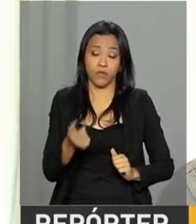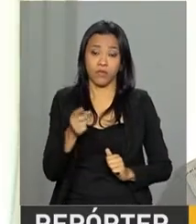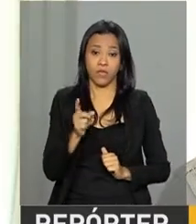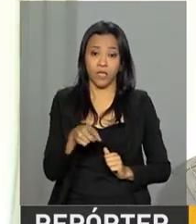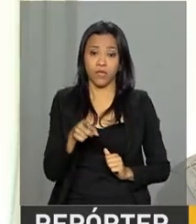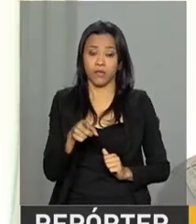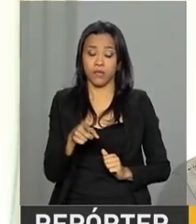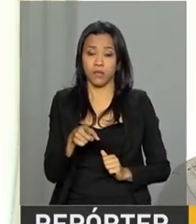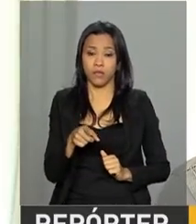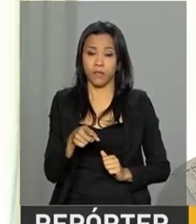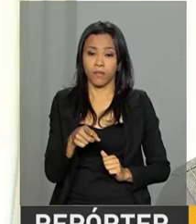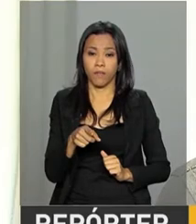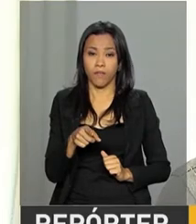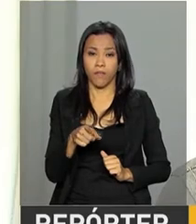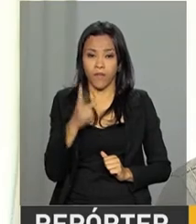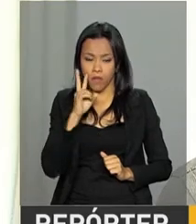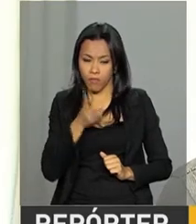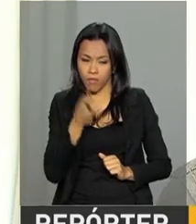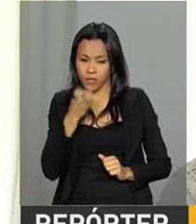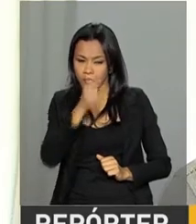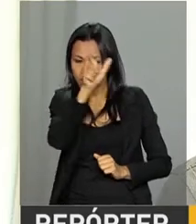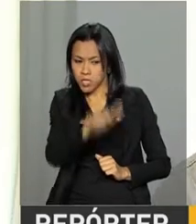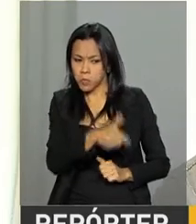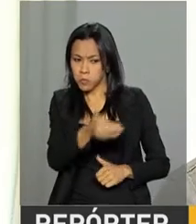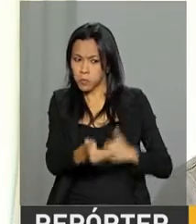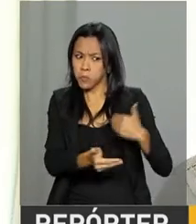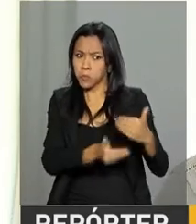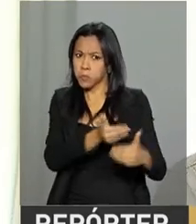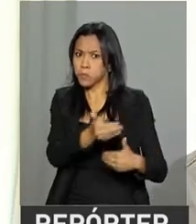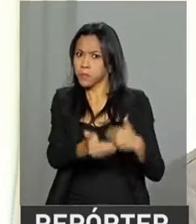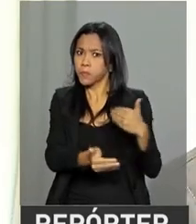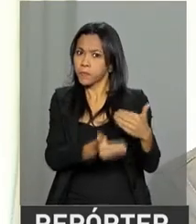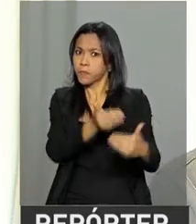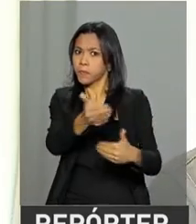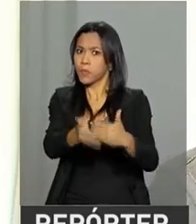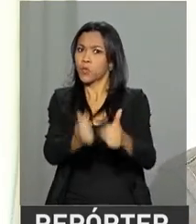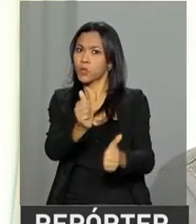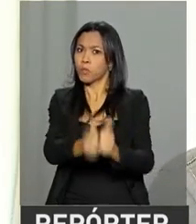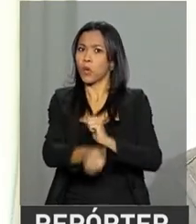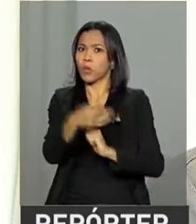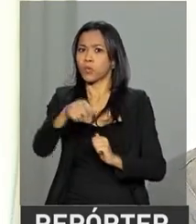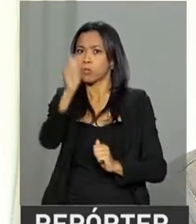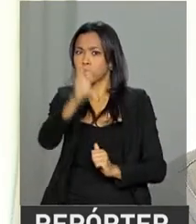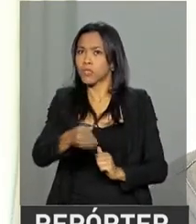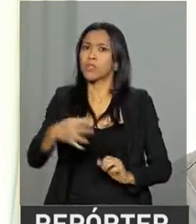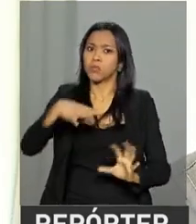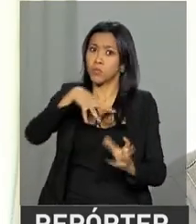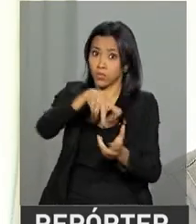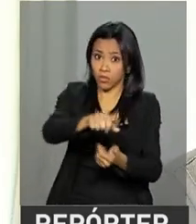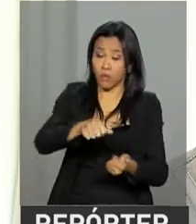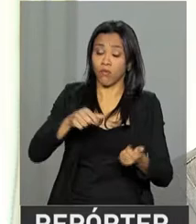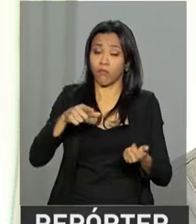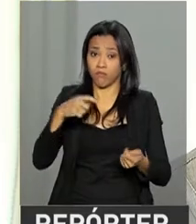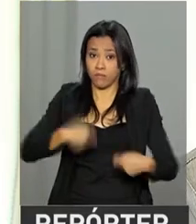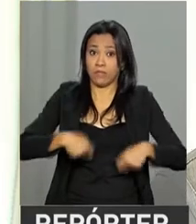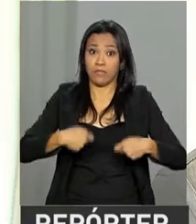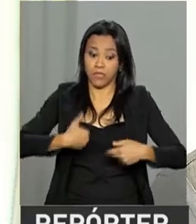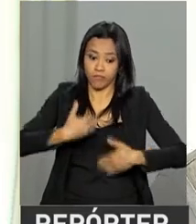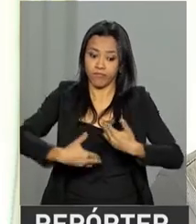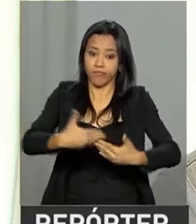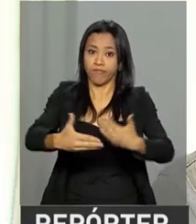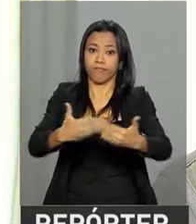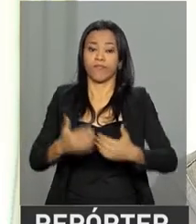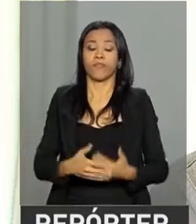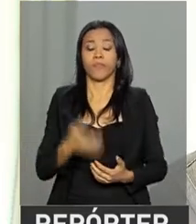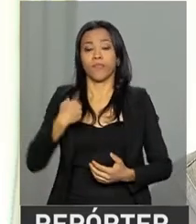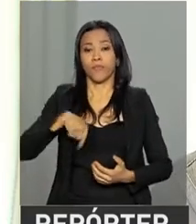acompanhando, eu acho, a evolução e o dinamismo que o esporte brasileiro, o esporte mundial apresenta. A gente